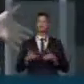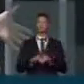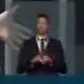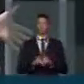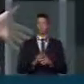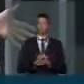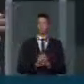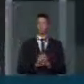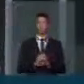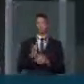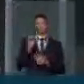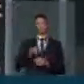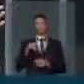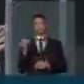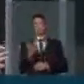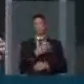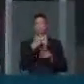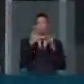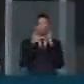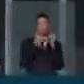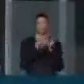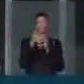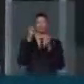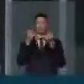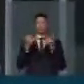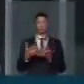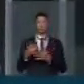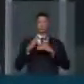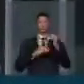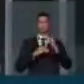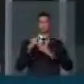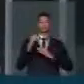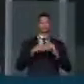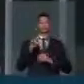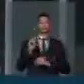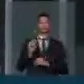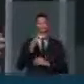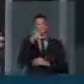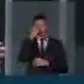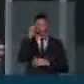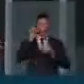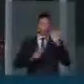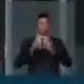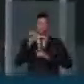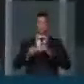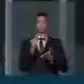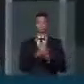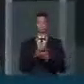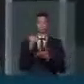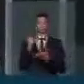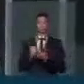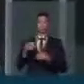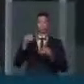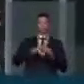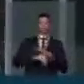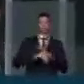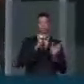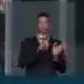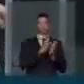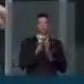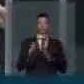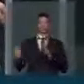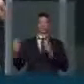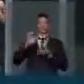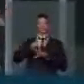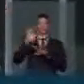imperativo. É uma norma visível que diz simplesmente isso. Os servidores contratados no período da criação do Estado